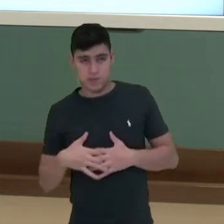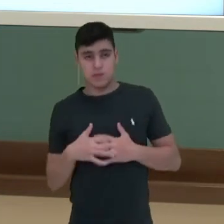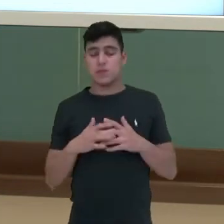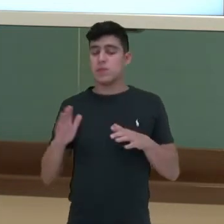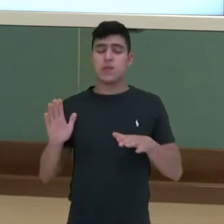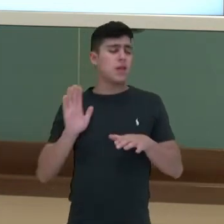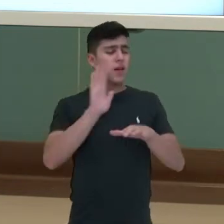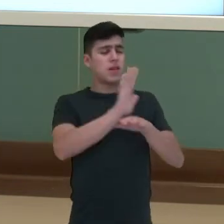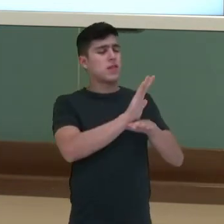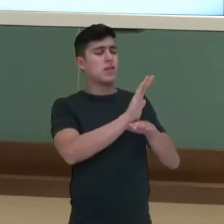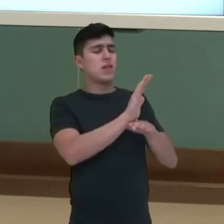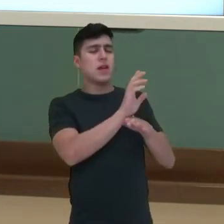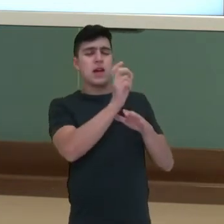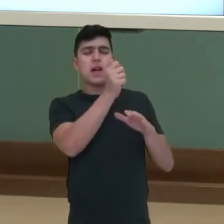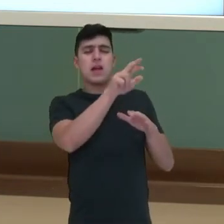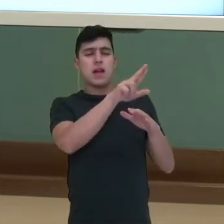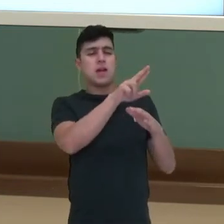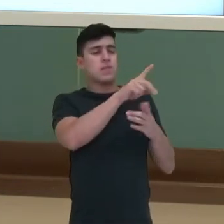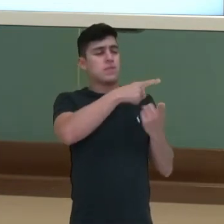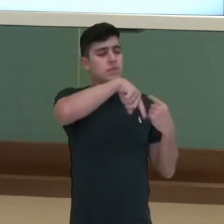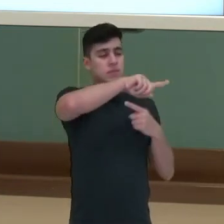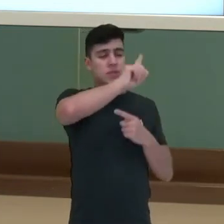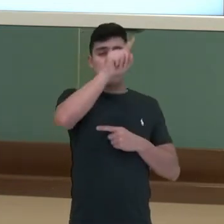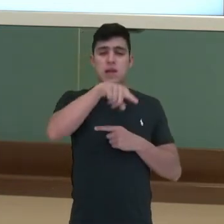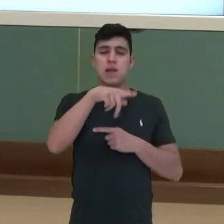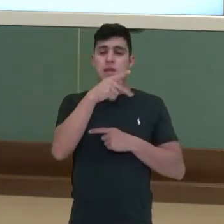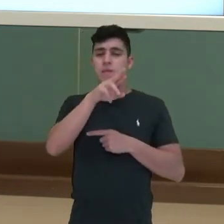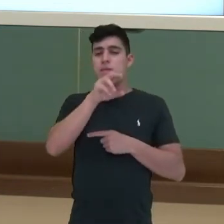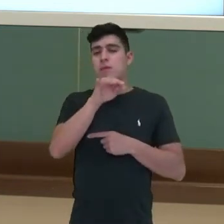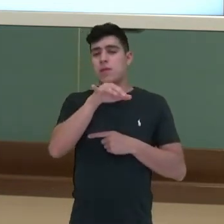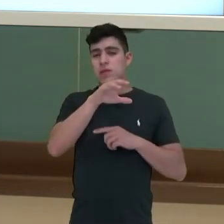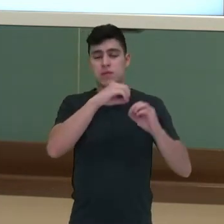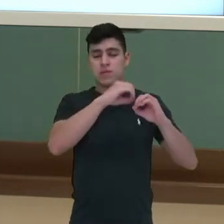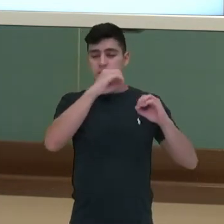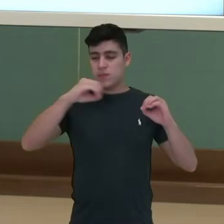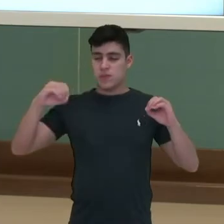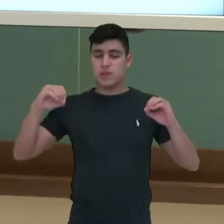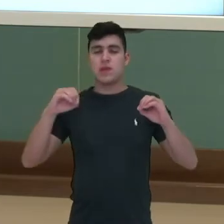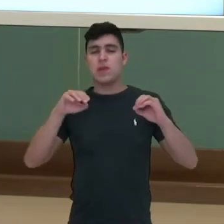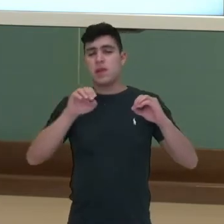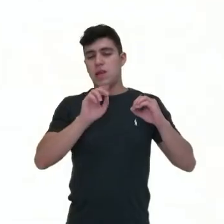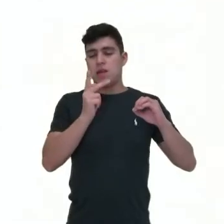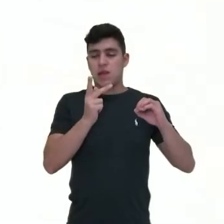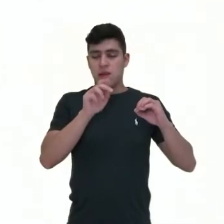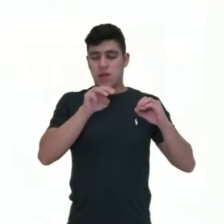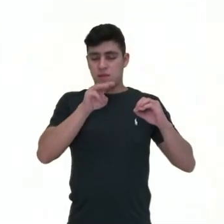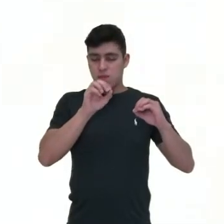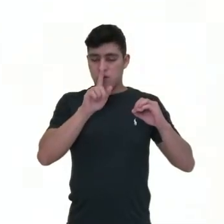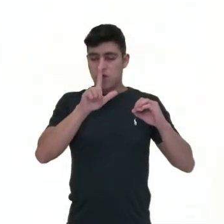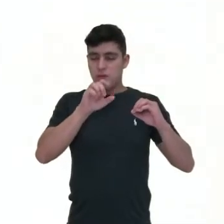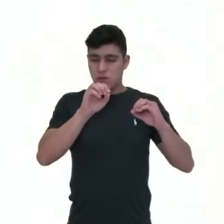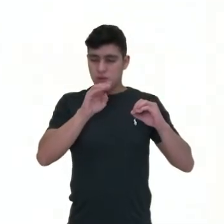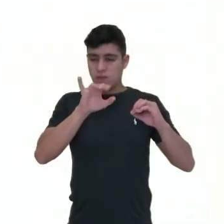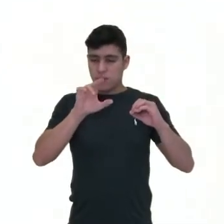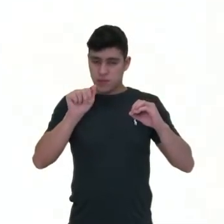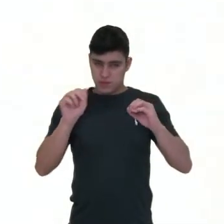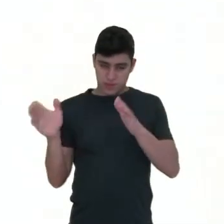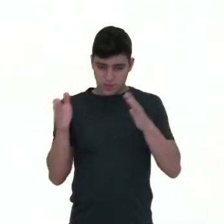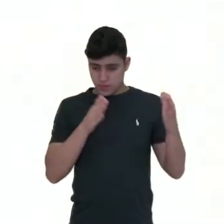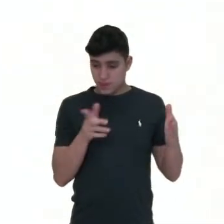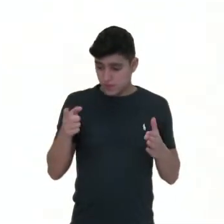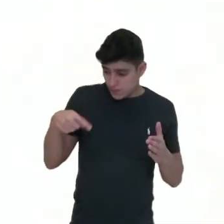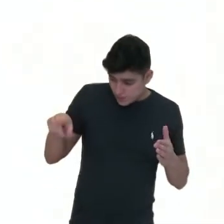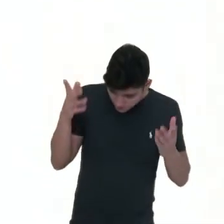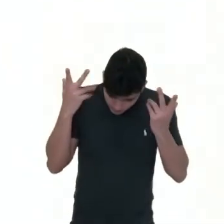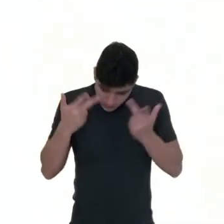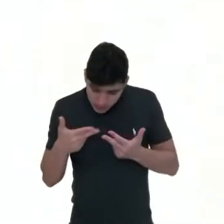no transporte desse oxigênio é a proteína hemoglobina. As proteínas animais são aquelas que possuem